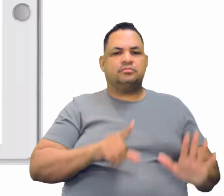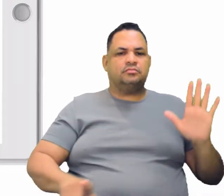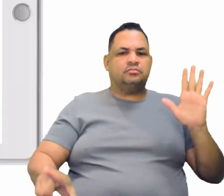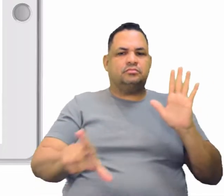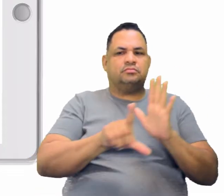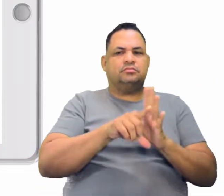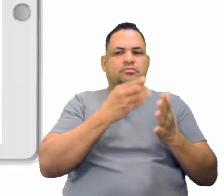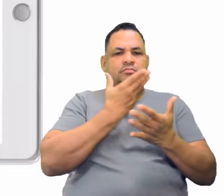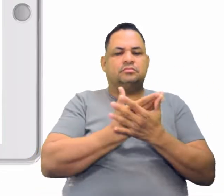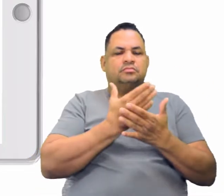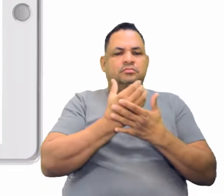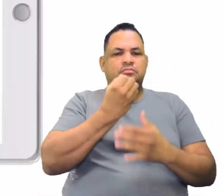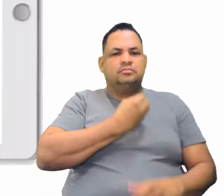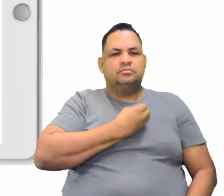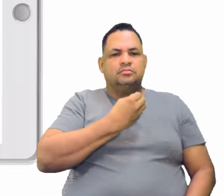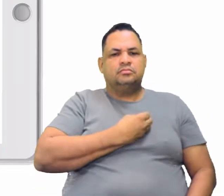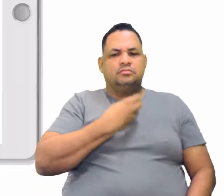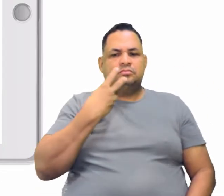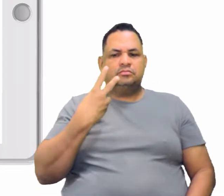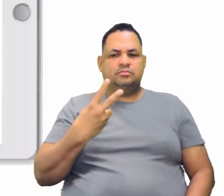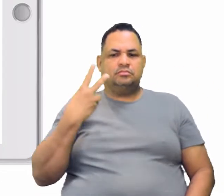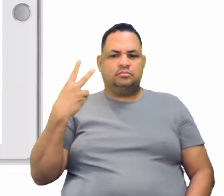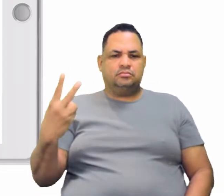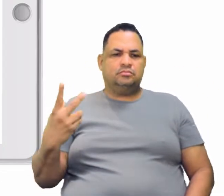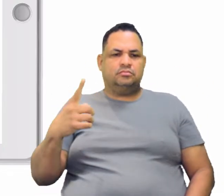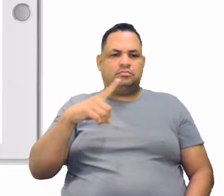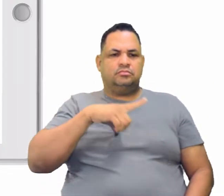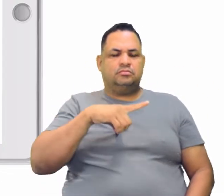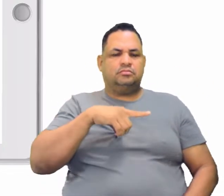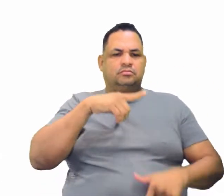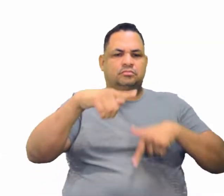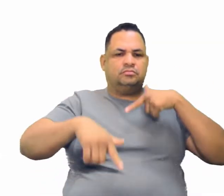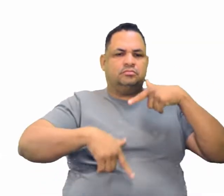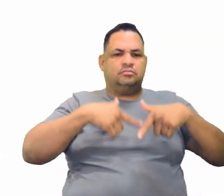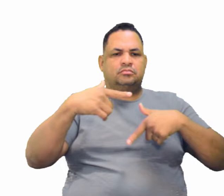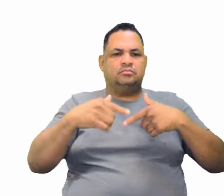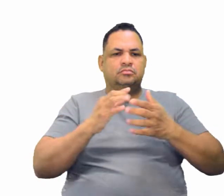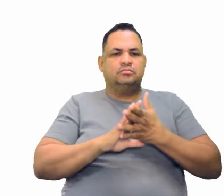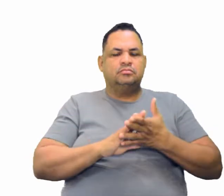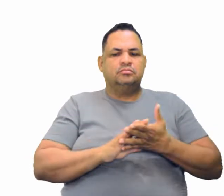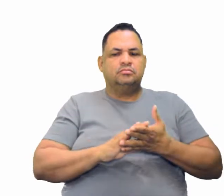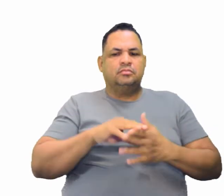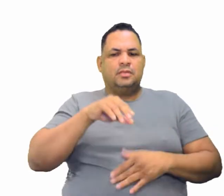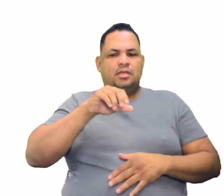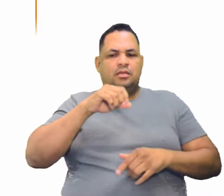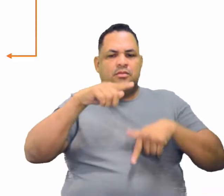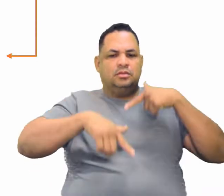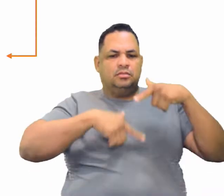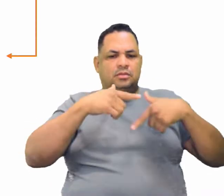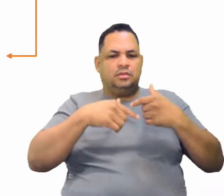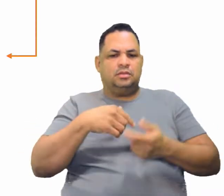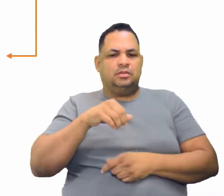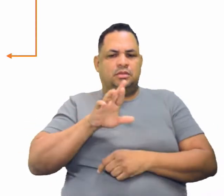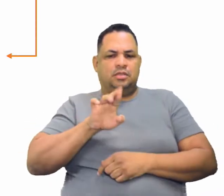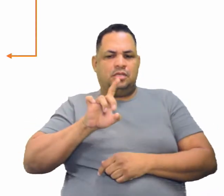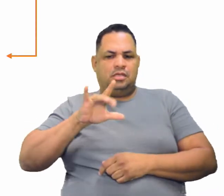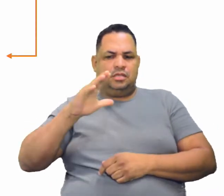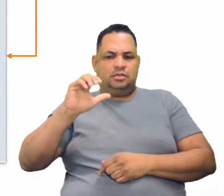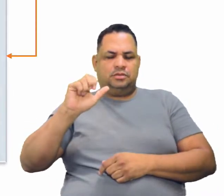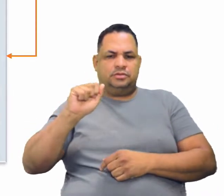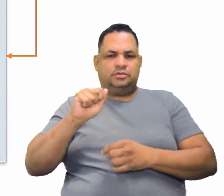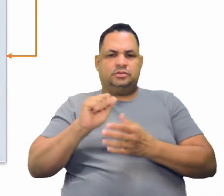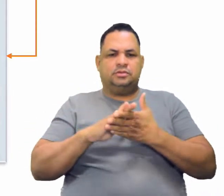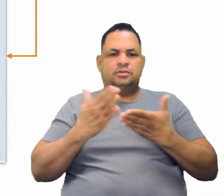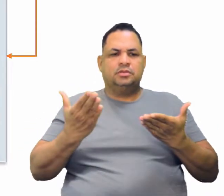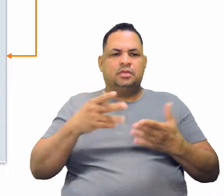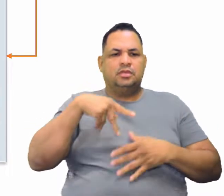na aula 22, a gente fala justamente da ação e da reação, tá certo? Então, o